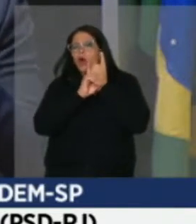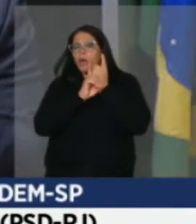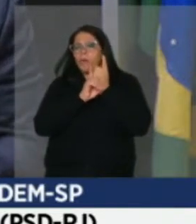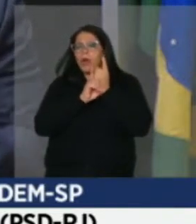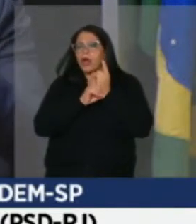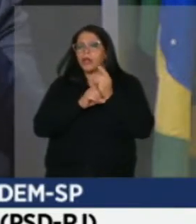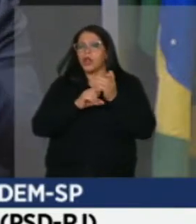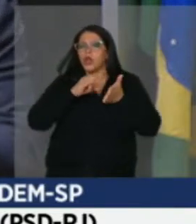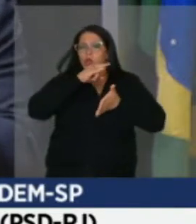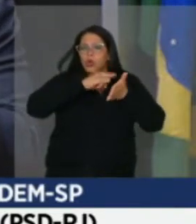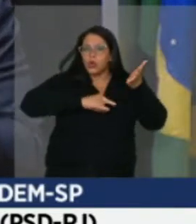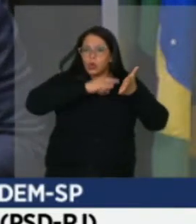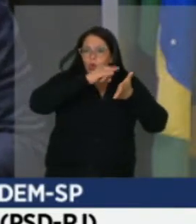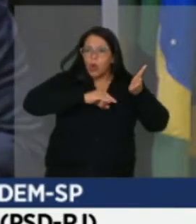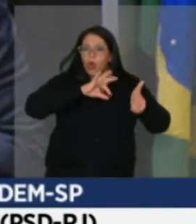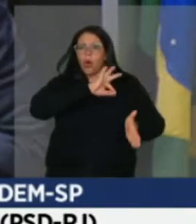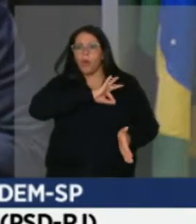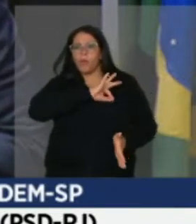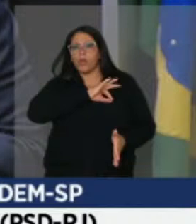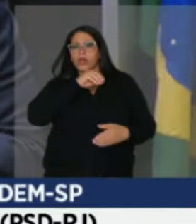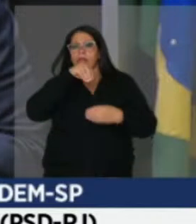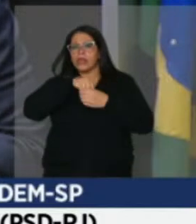inquéritos policiais em âmbito judicial.